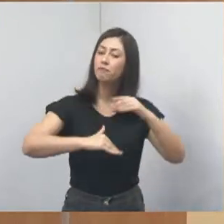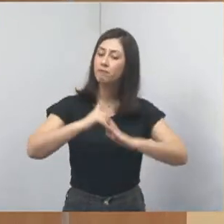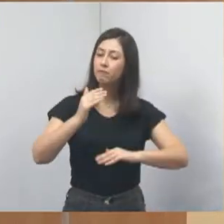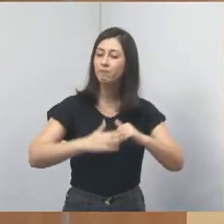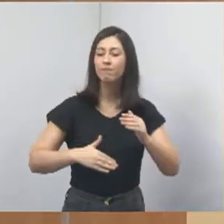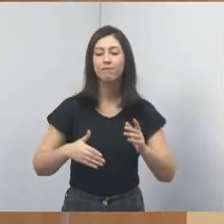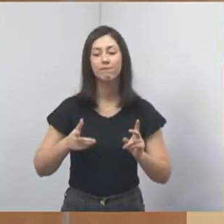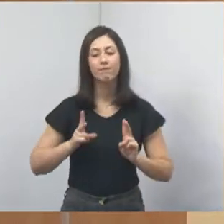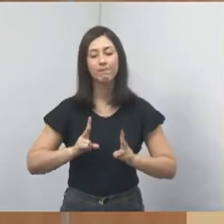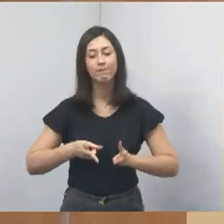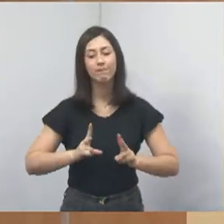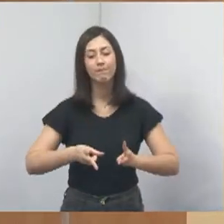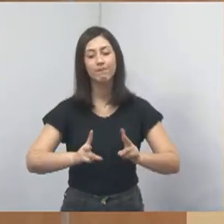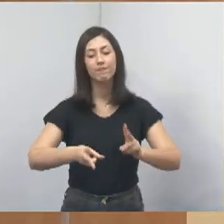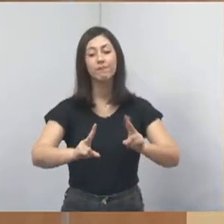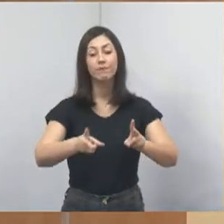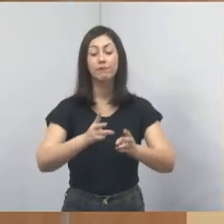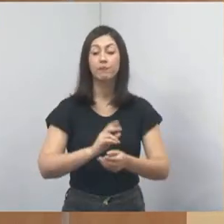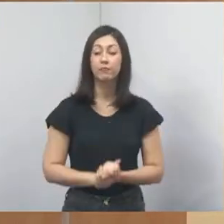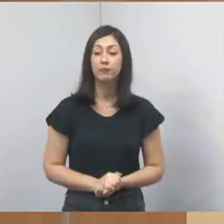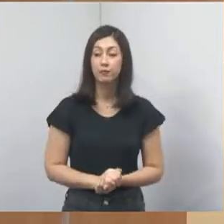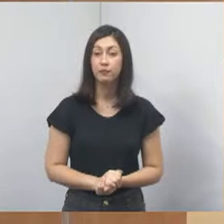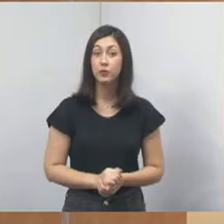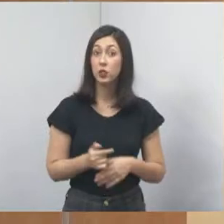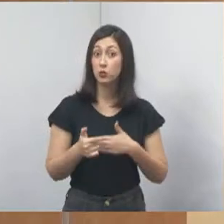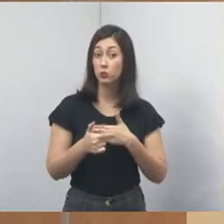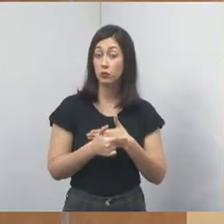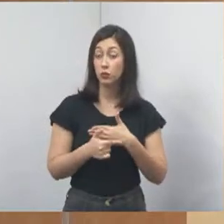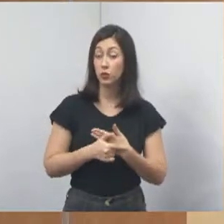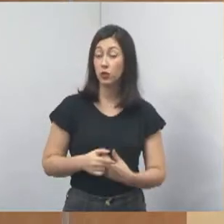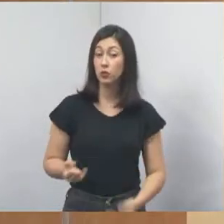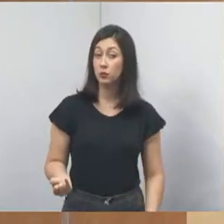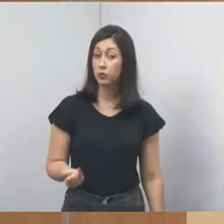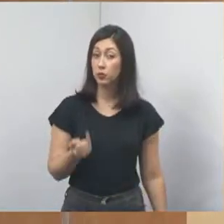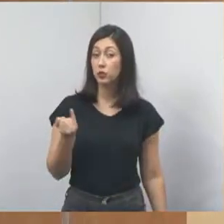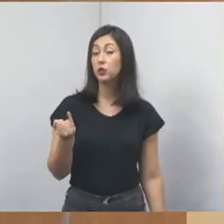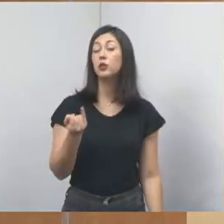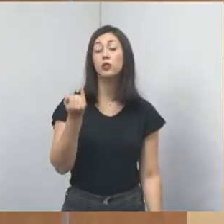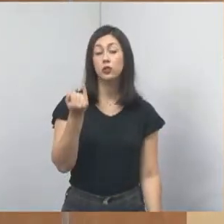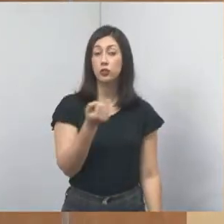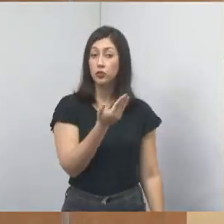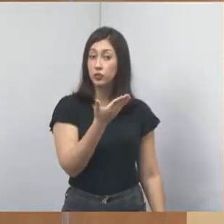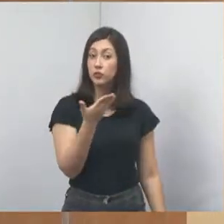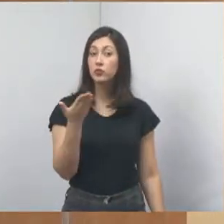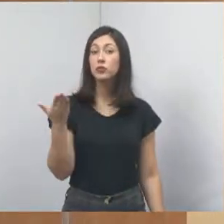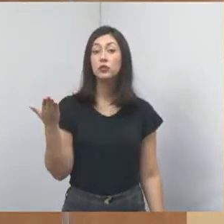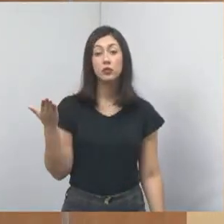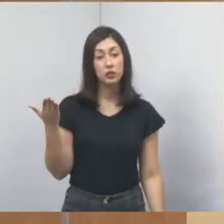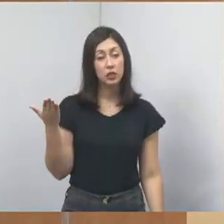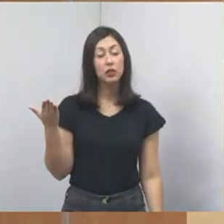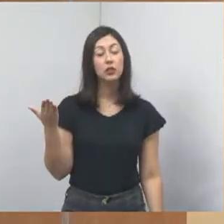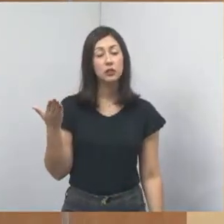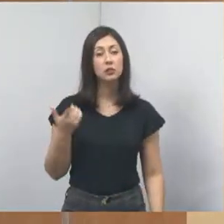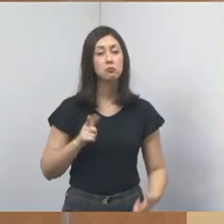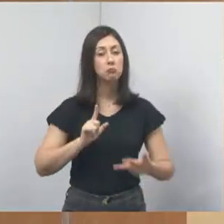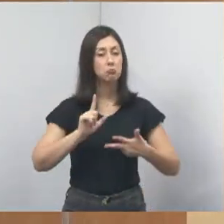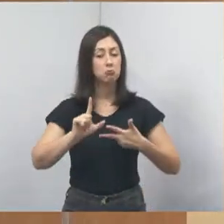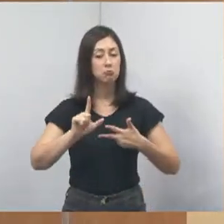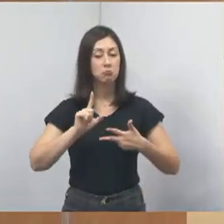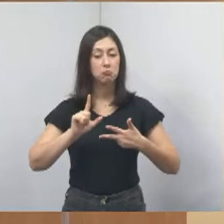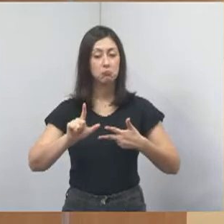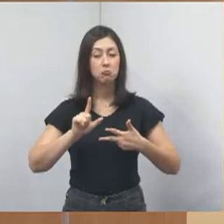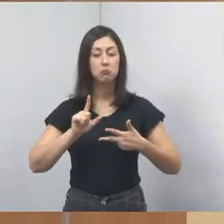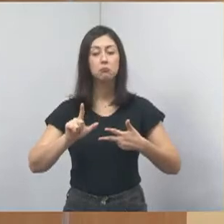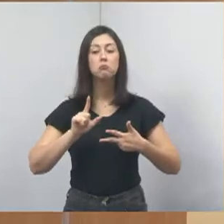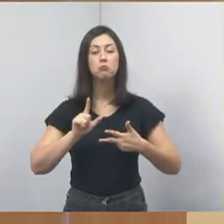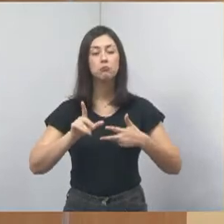as instâncias da sociedade. Papel fundamental tem vocês, que no âmbito legislativo,